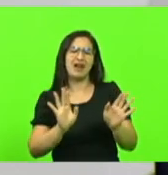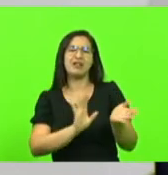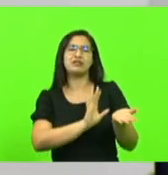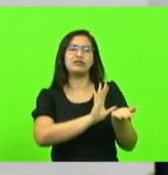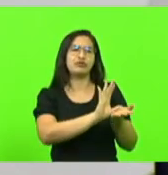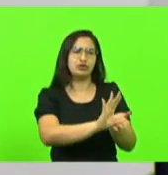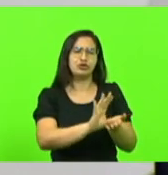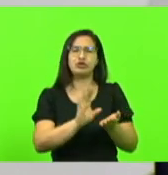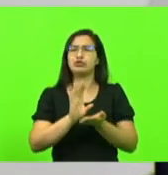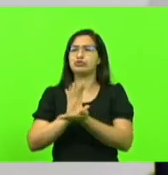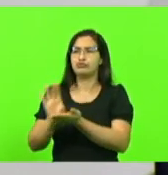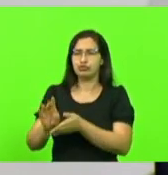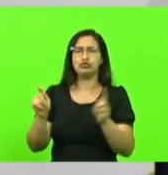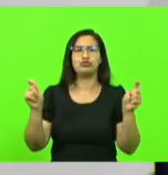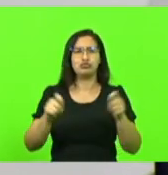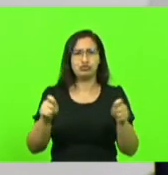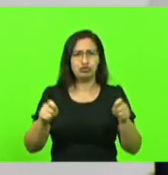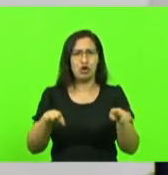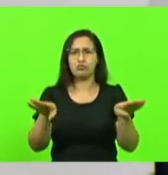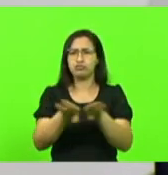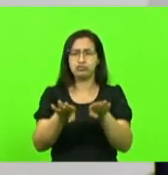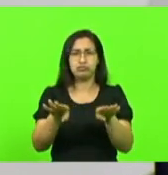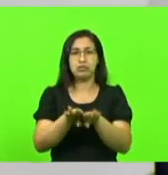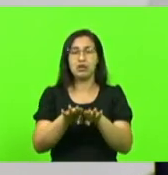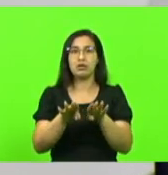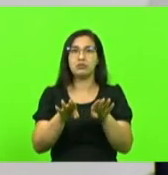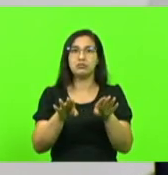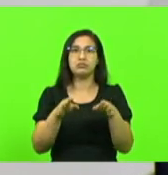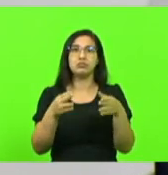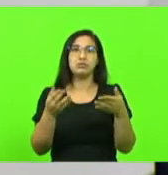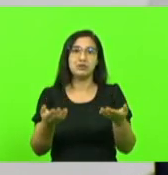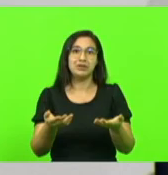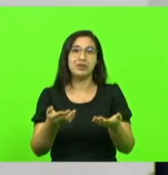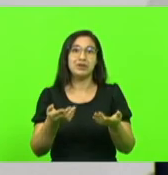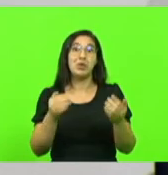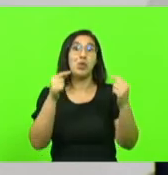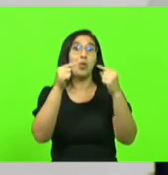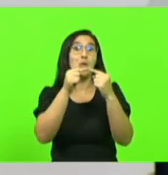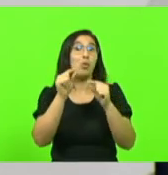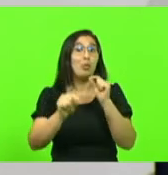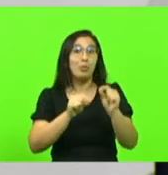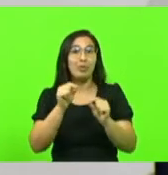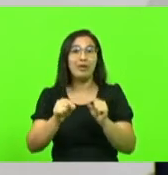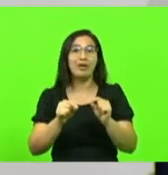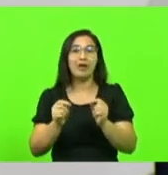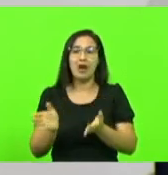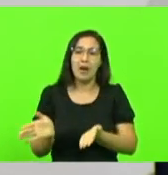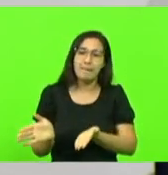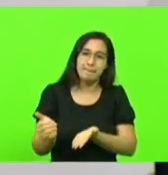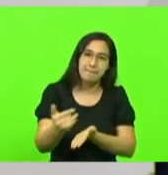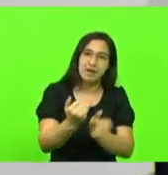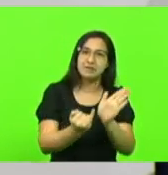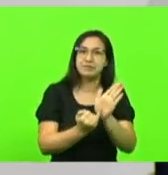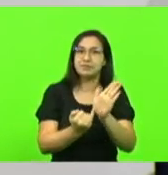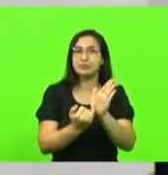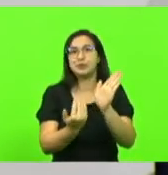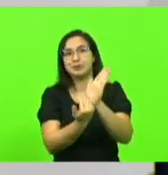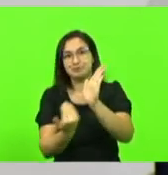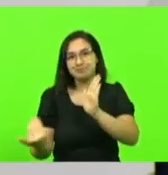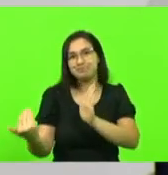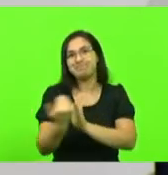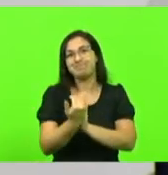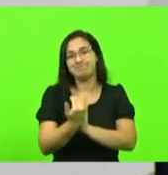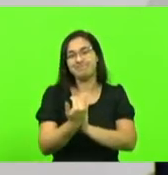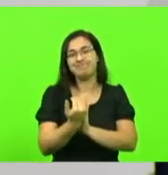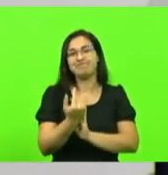nos dois lugares, então estão dizendo que vão tirar mais dinheiro do catarinense. Porque, como eu falei, dinheiro público é